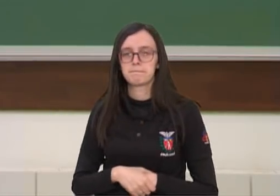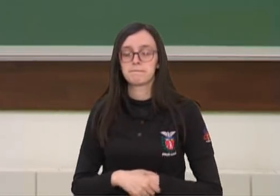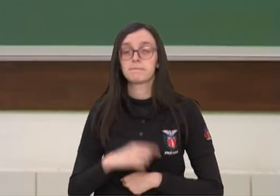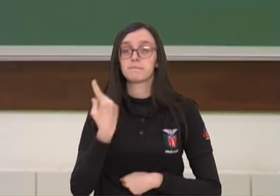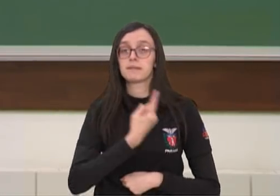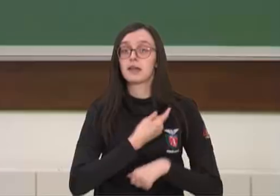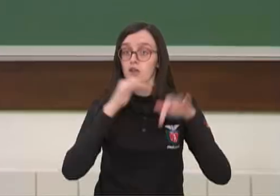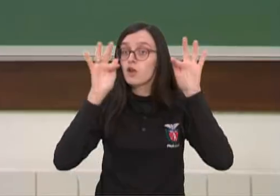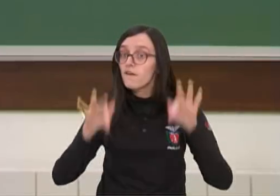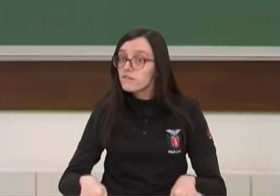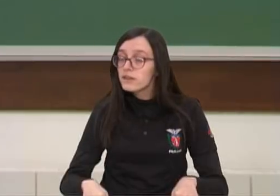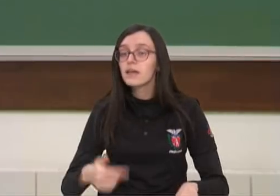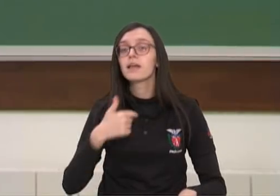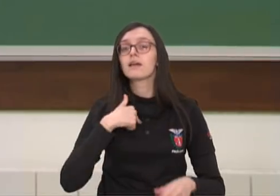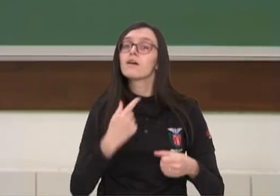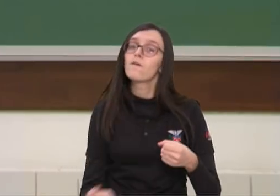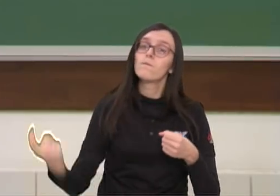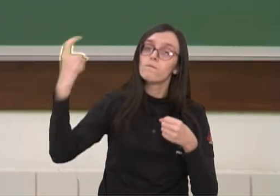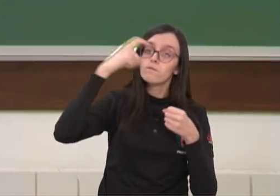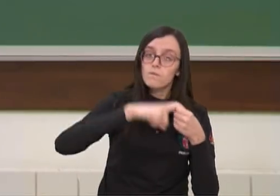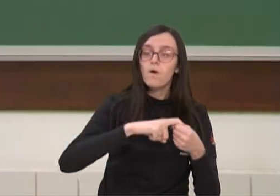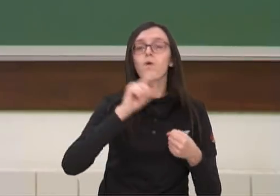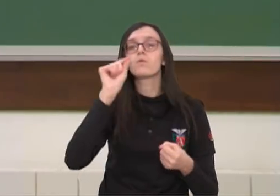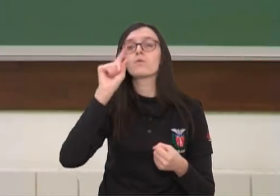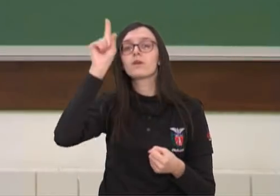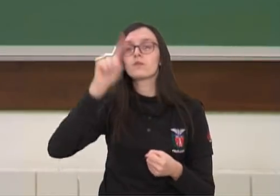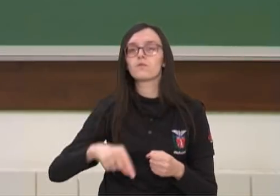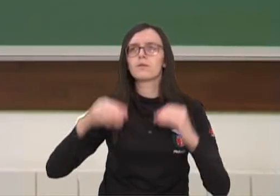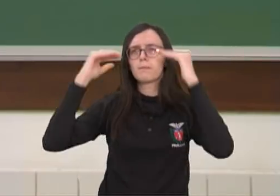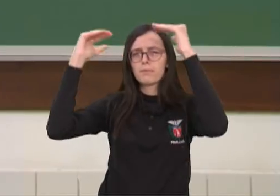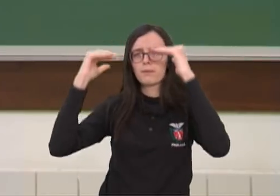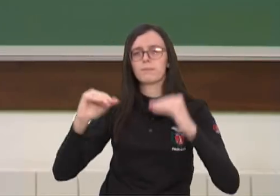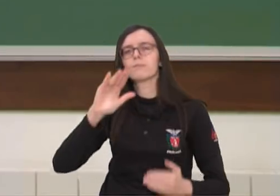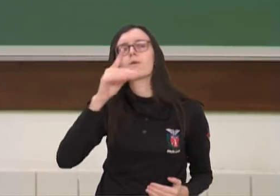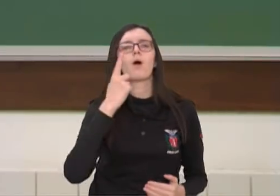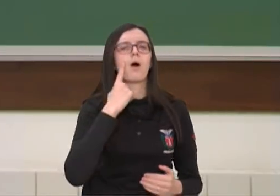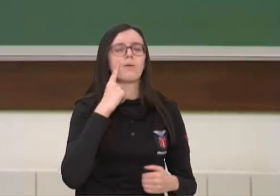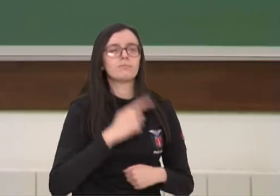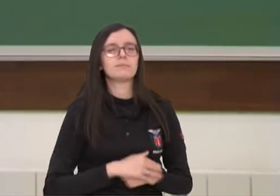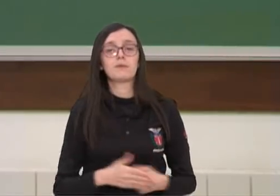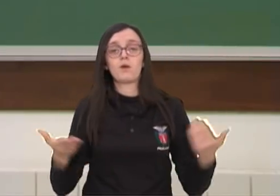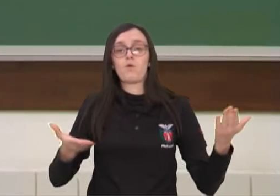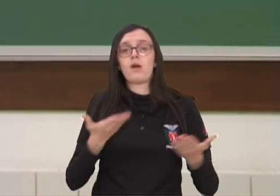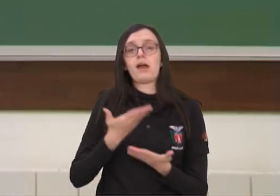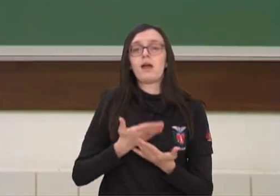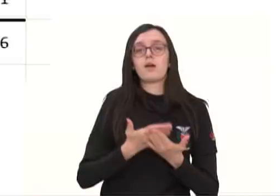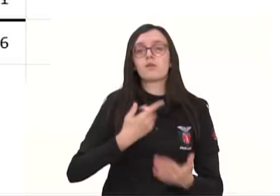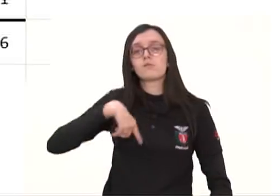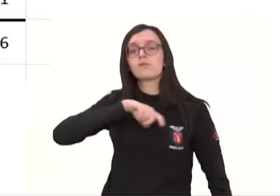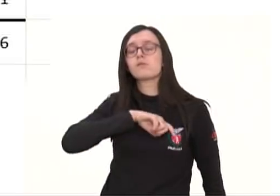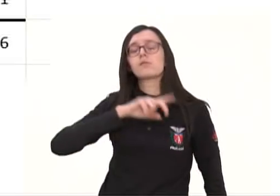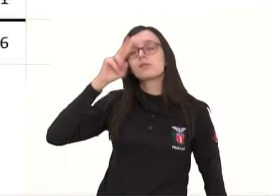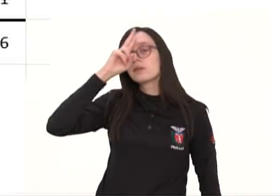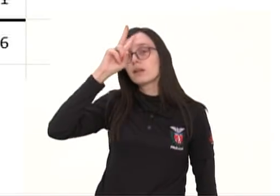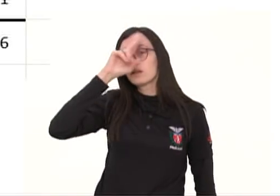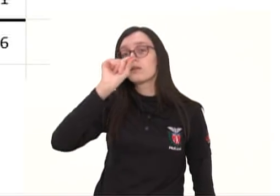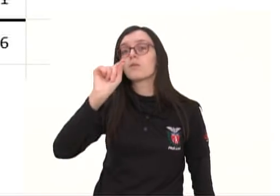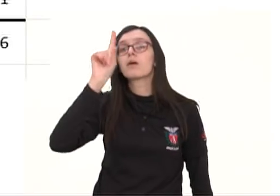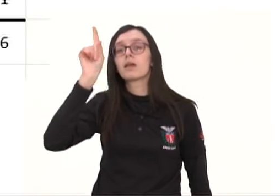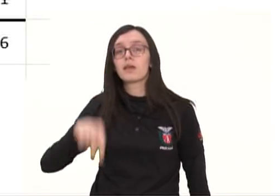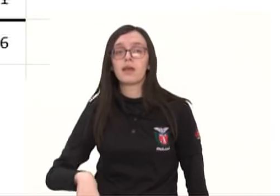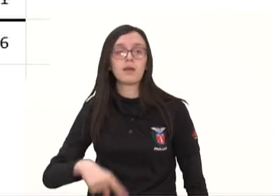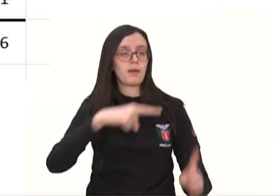gente finalizar, eu vou retomar com vocês os algoritmos, tá? Então, nessa aula, a gente relembrou os